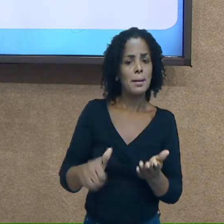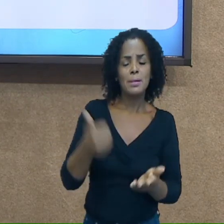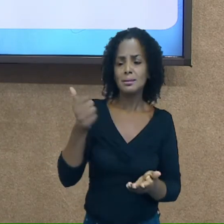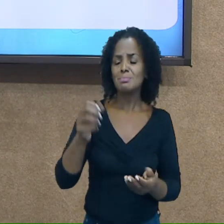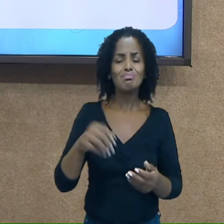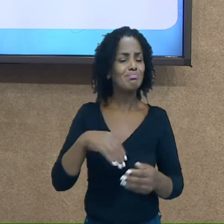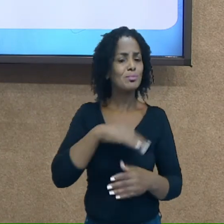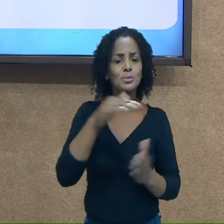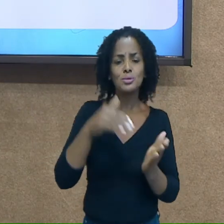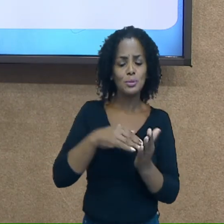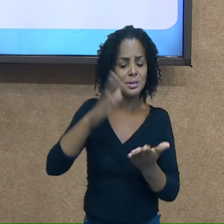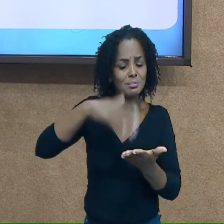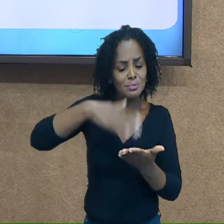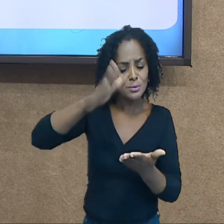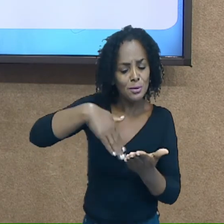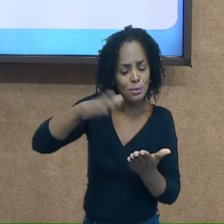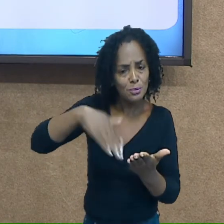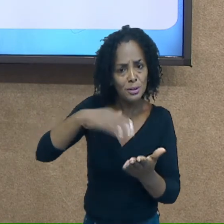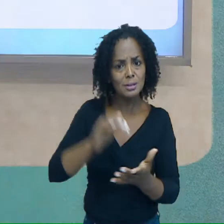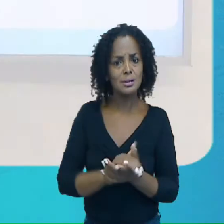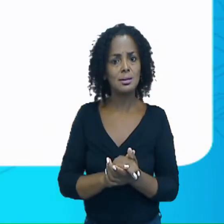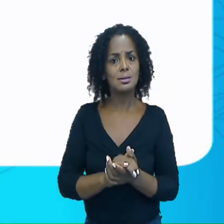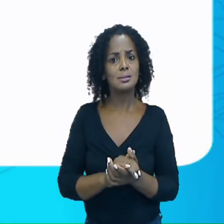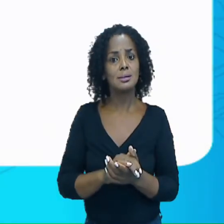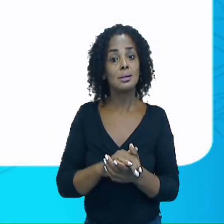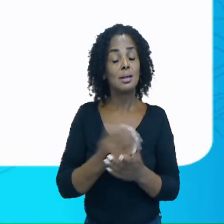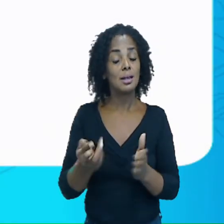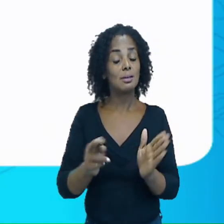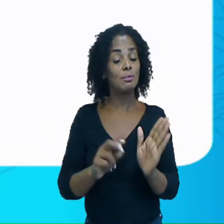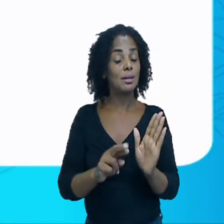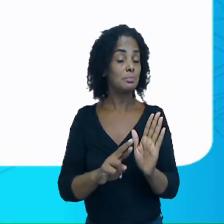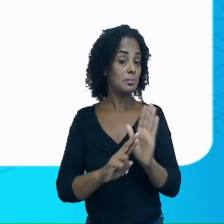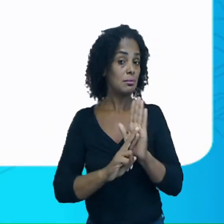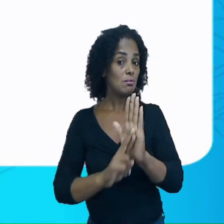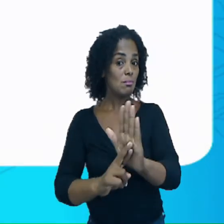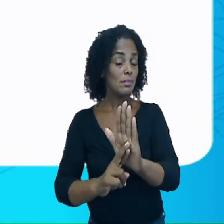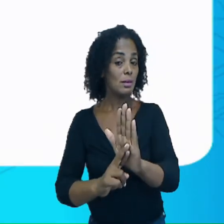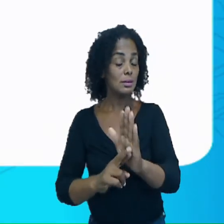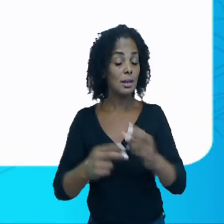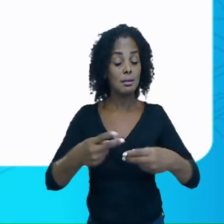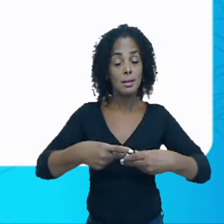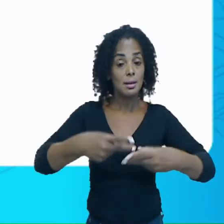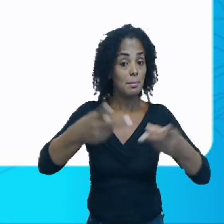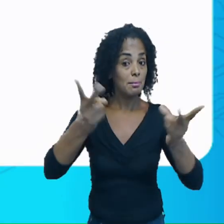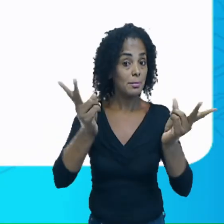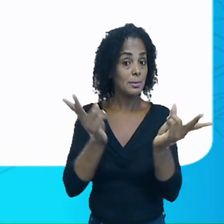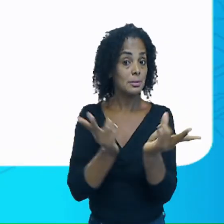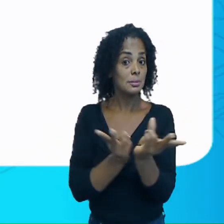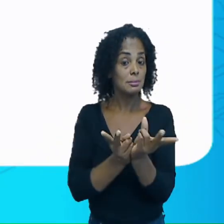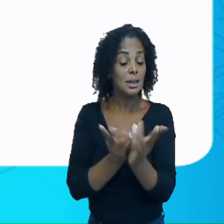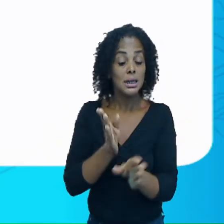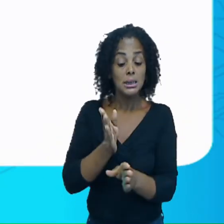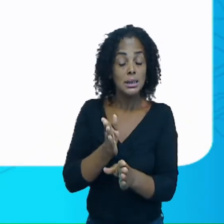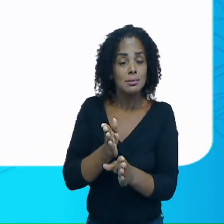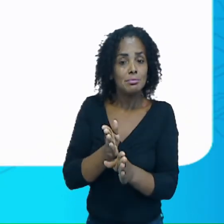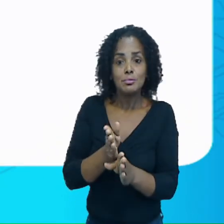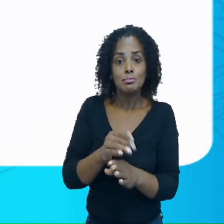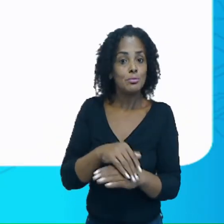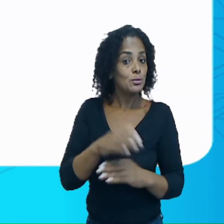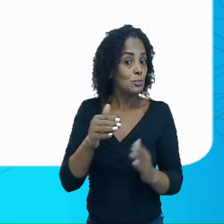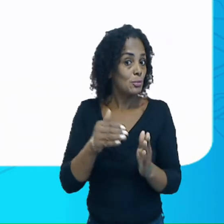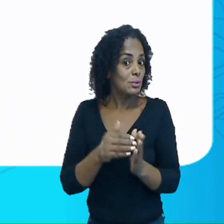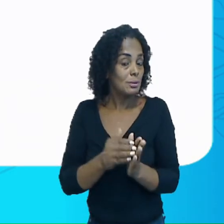Ou seja, ela vai representar o meu inteiro, a minha pizza inteira. Já